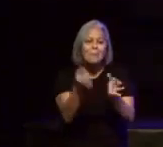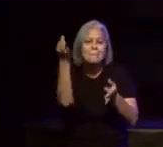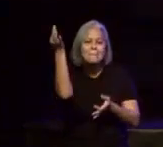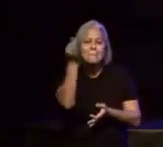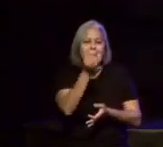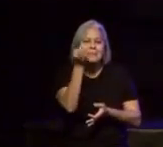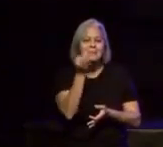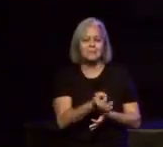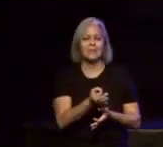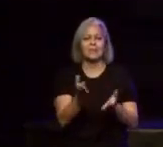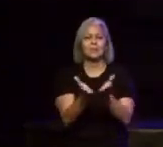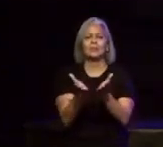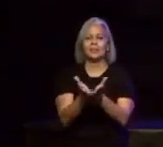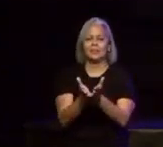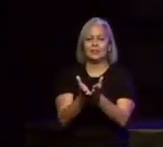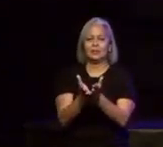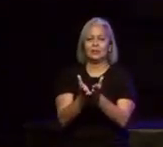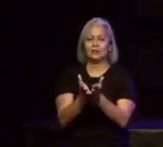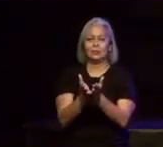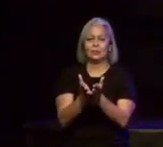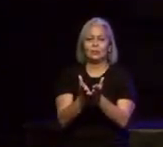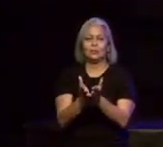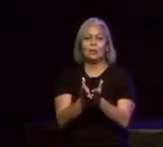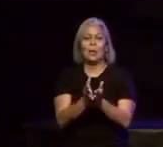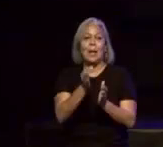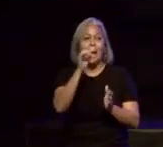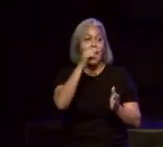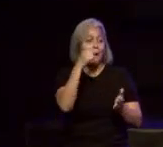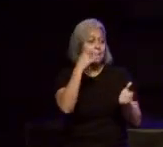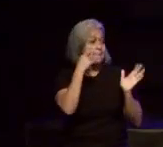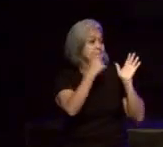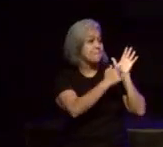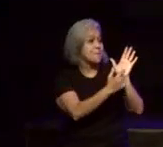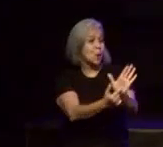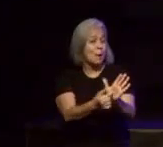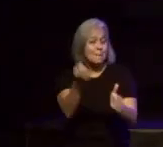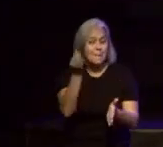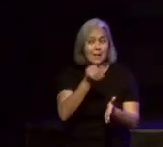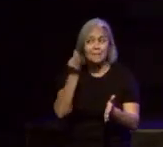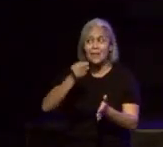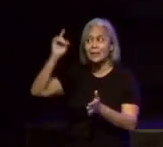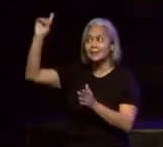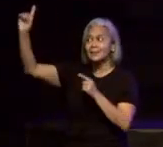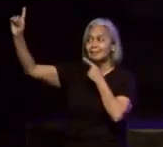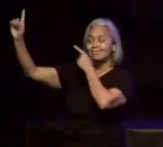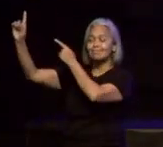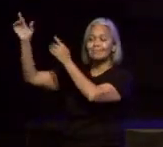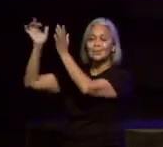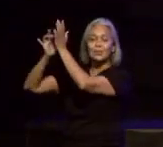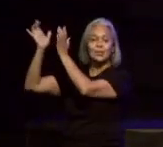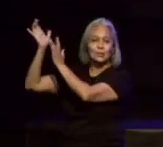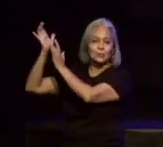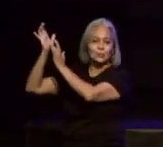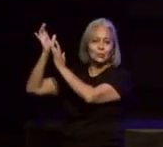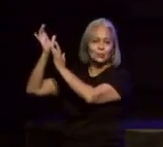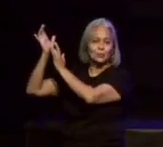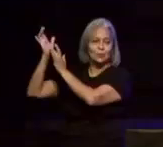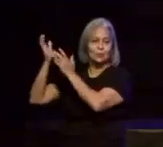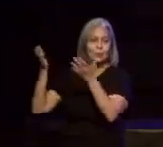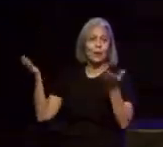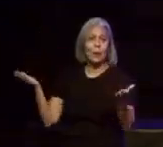representação perfeita do Senhor Jesus. Então, hoje, a gente continua essa nossa série, nós estamos tentando responder.